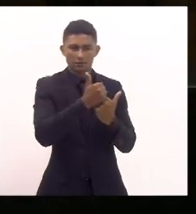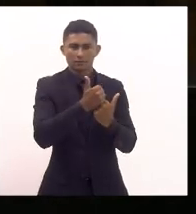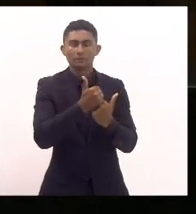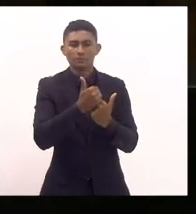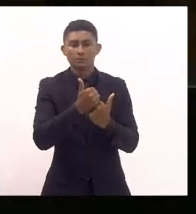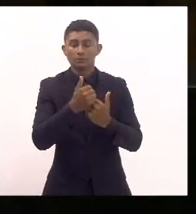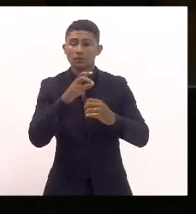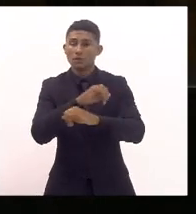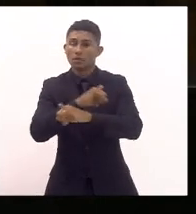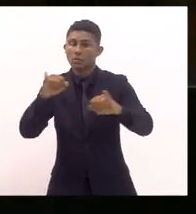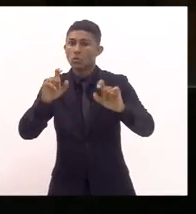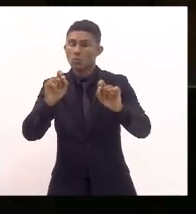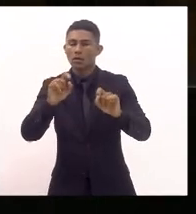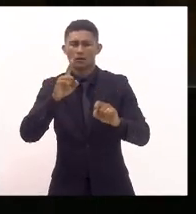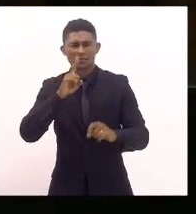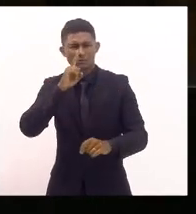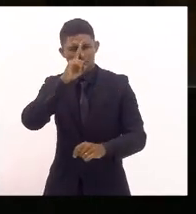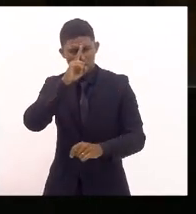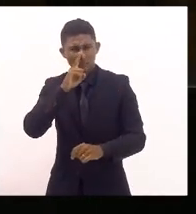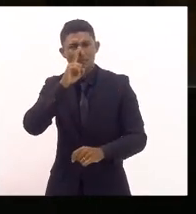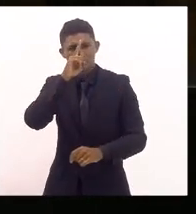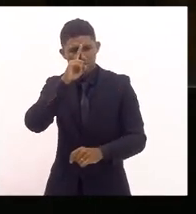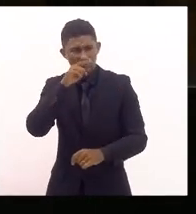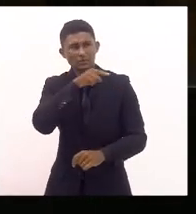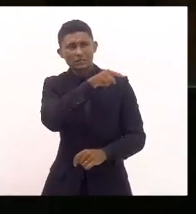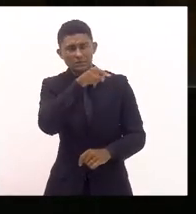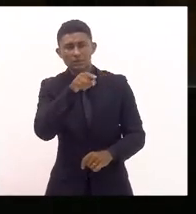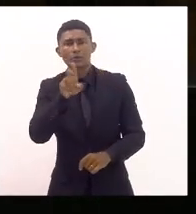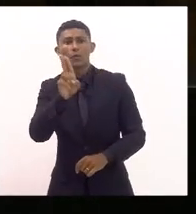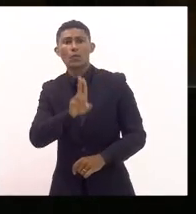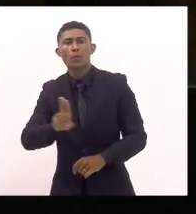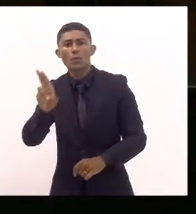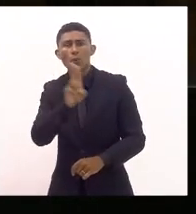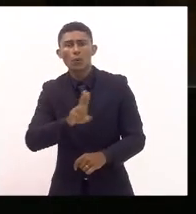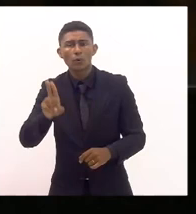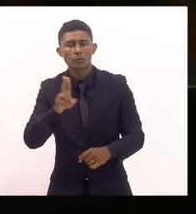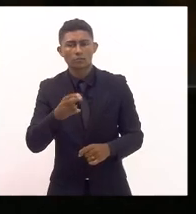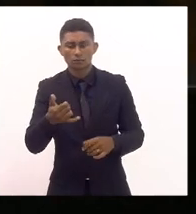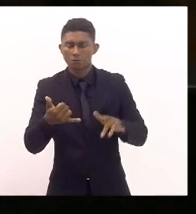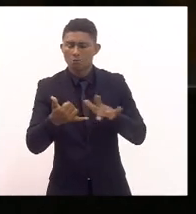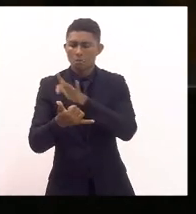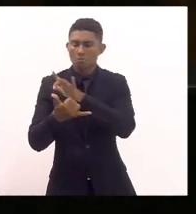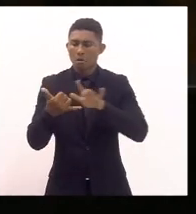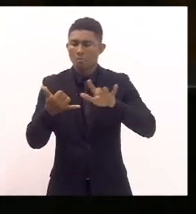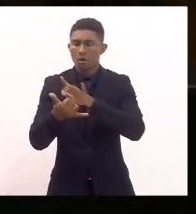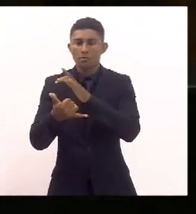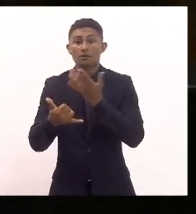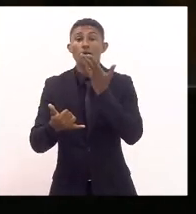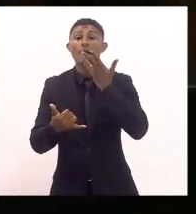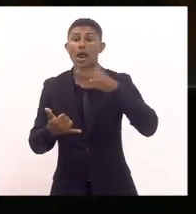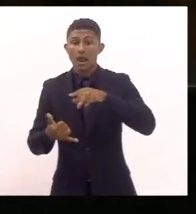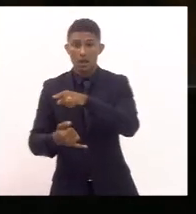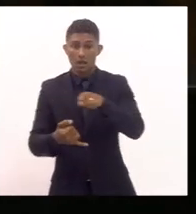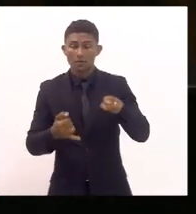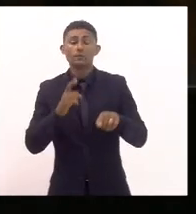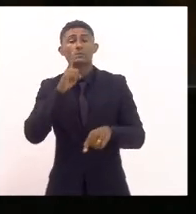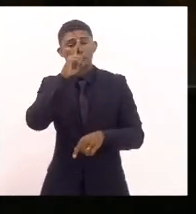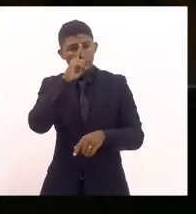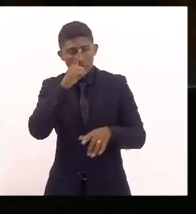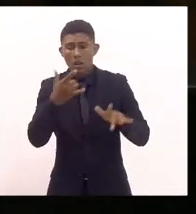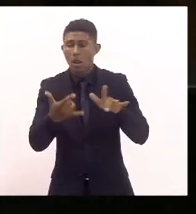alertando não é sobre os riscos causados pelo uso excessivo de Tais aparelhos por crianças e da as